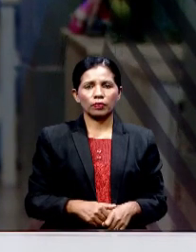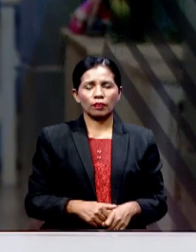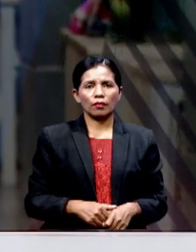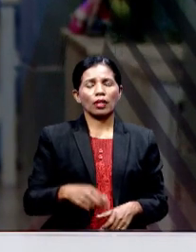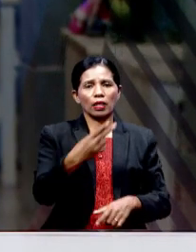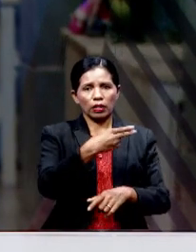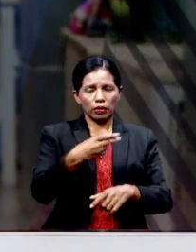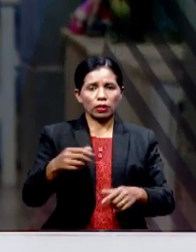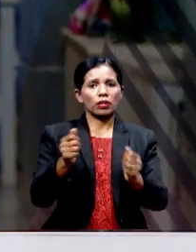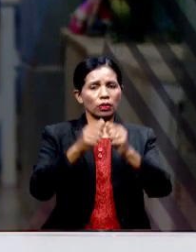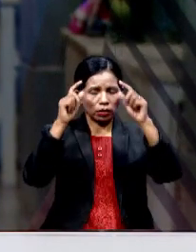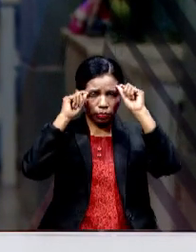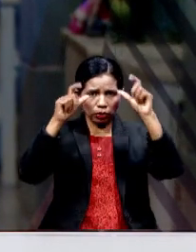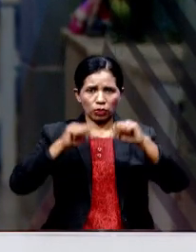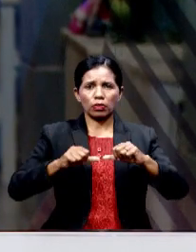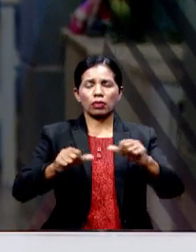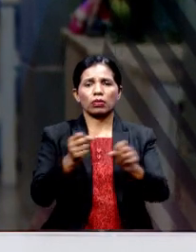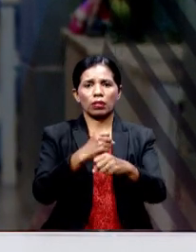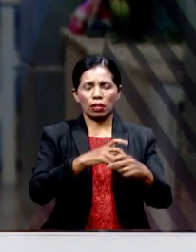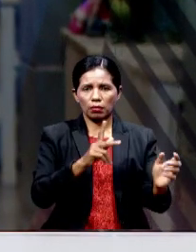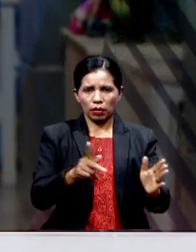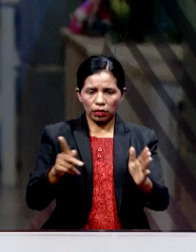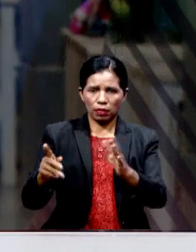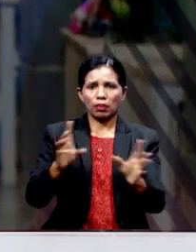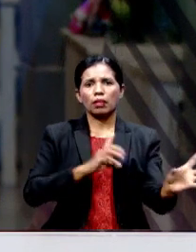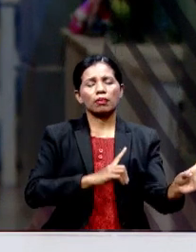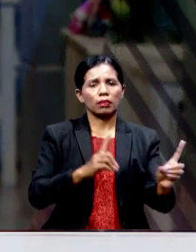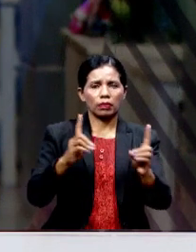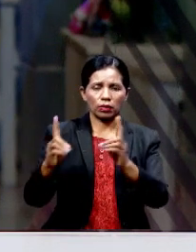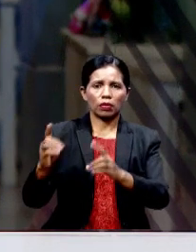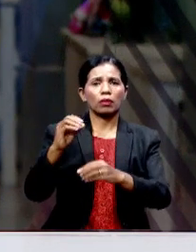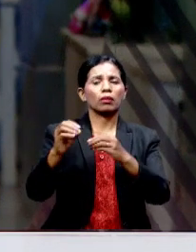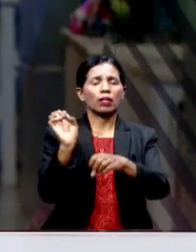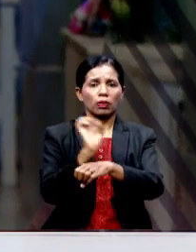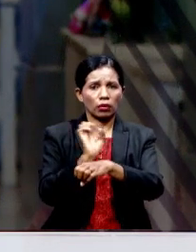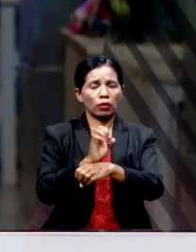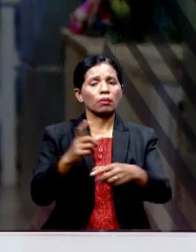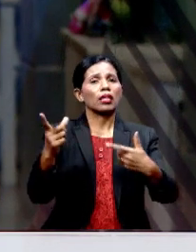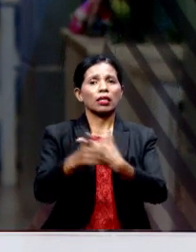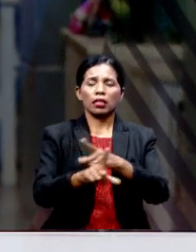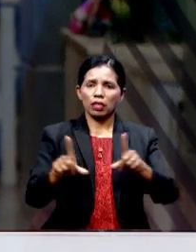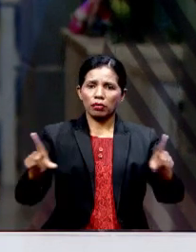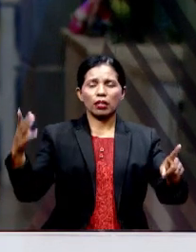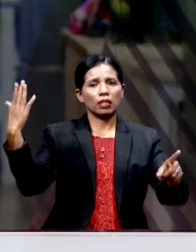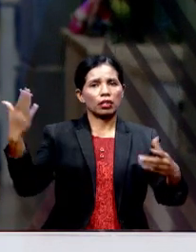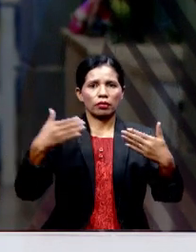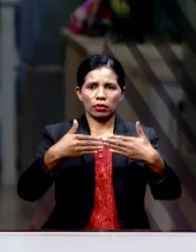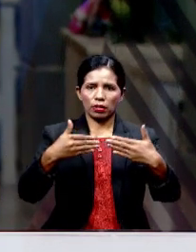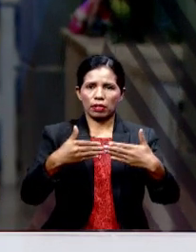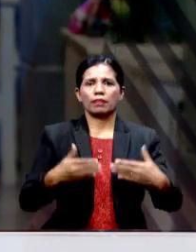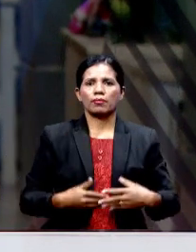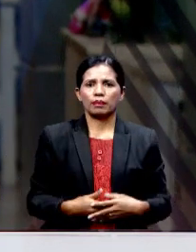Indonésia no Timor-Leste se continua hal preparação ba implementação zona economia livre e ha fronteira.